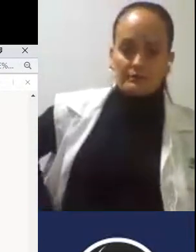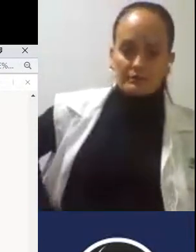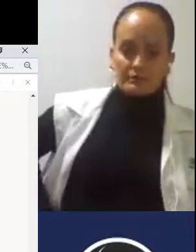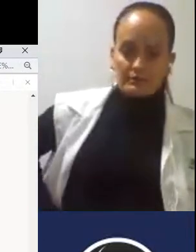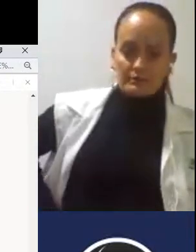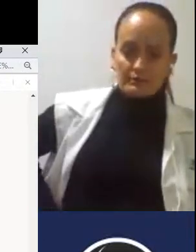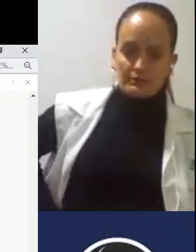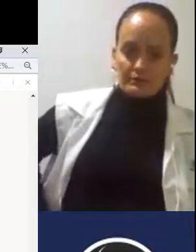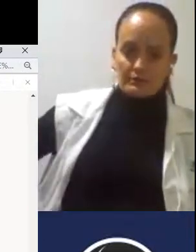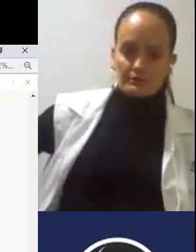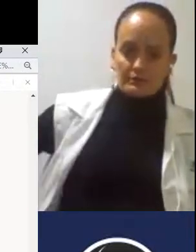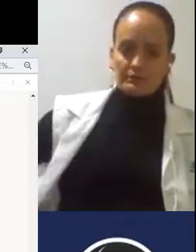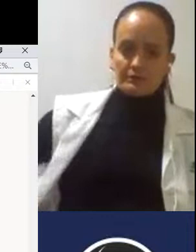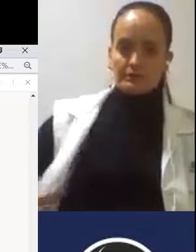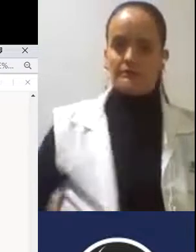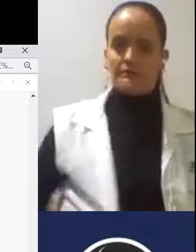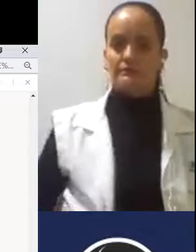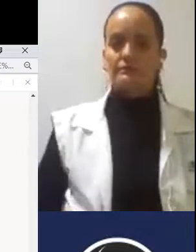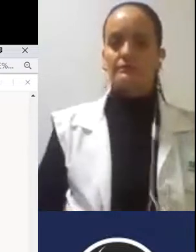Tem vários exemplos aqui, ó.